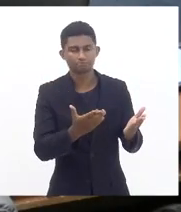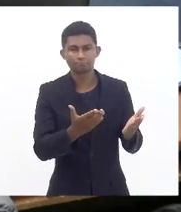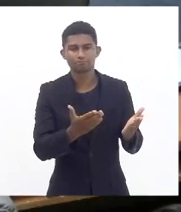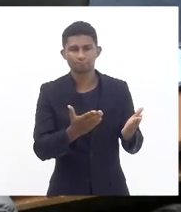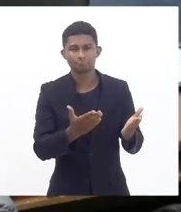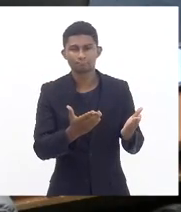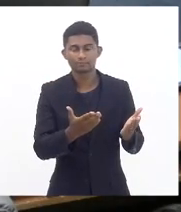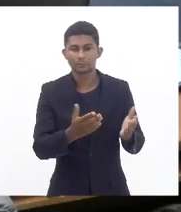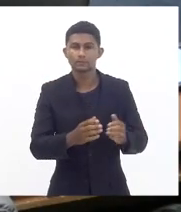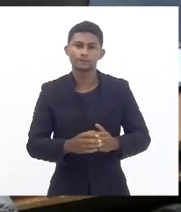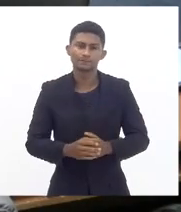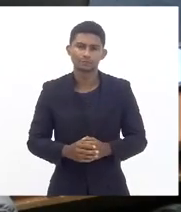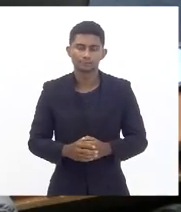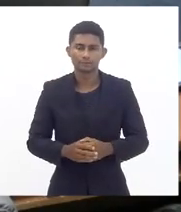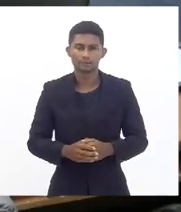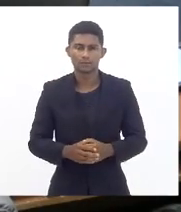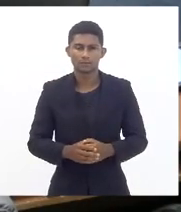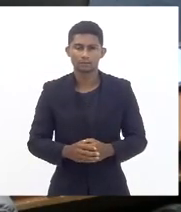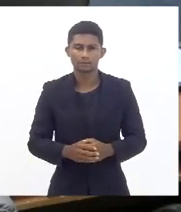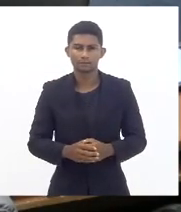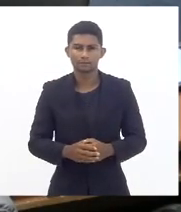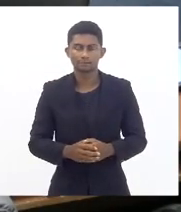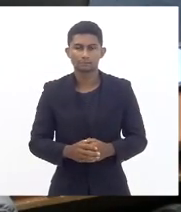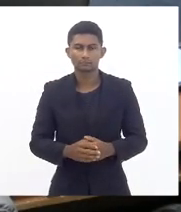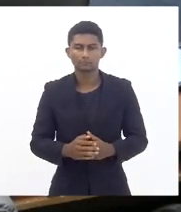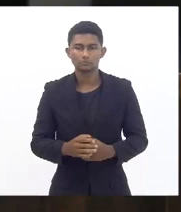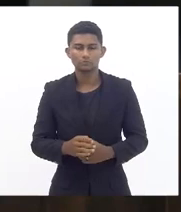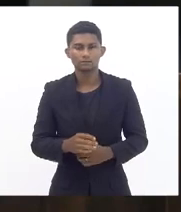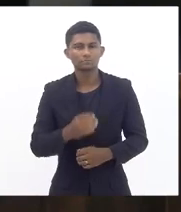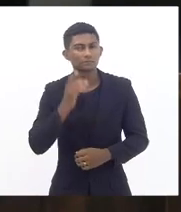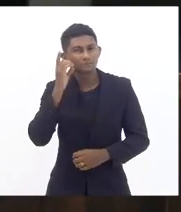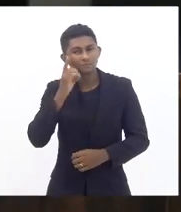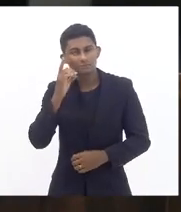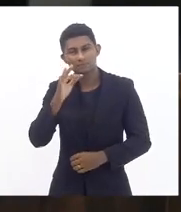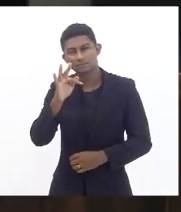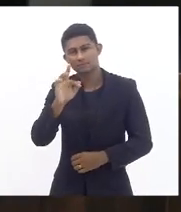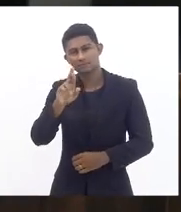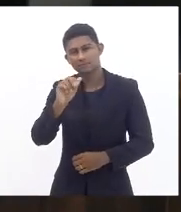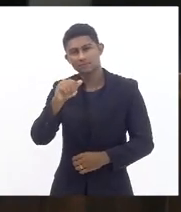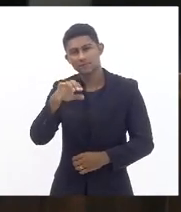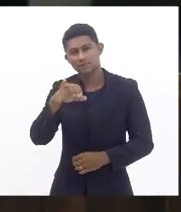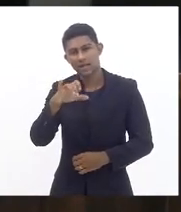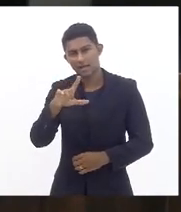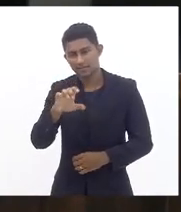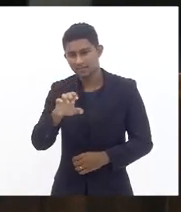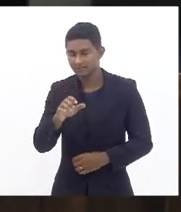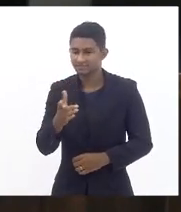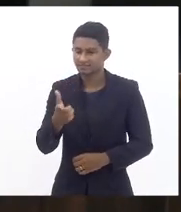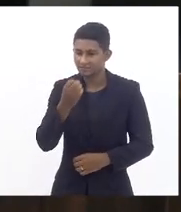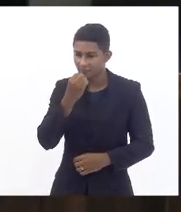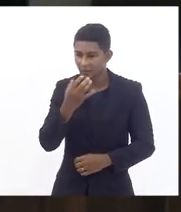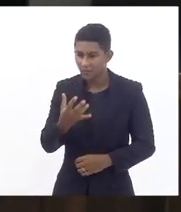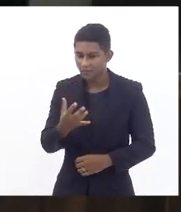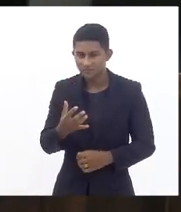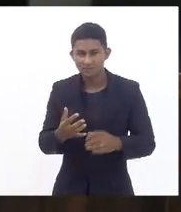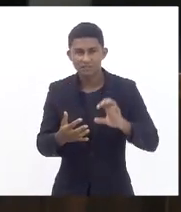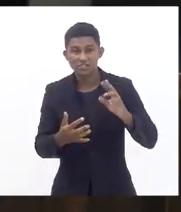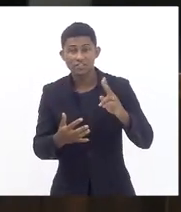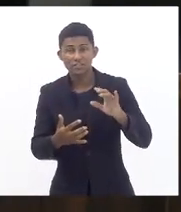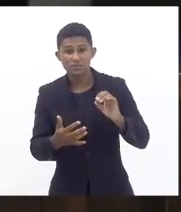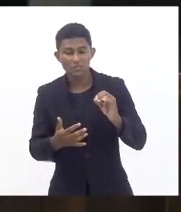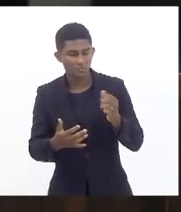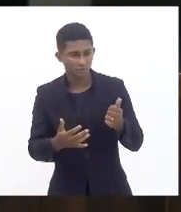da sessão ordinária. Queria fazer, deputada Franciane Mota, tudo bem, deputado? Deputado Chico Machado. Nós